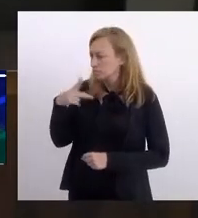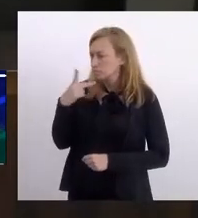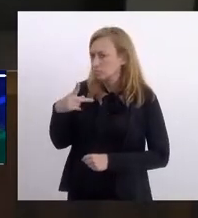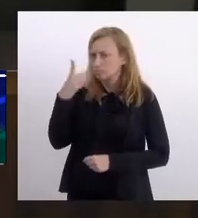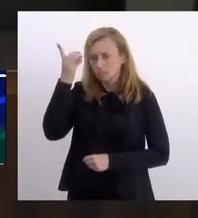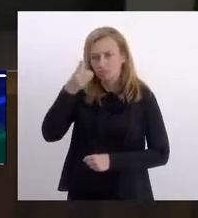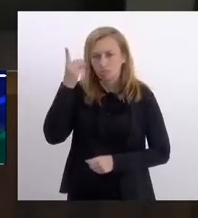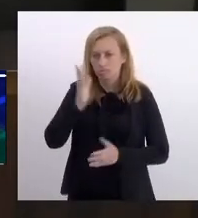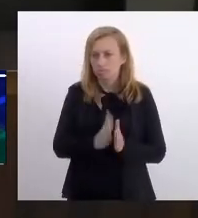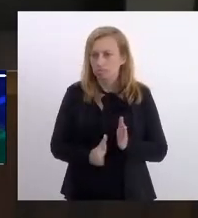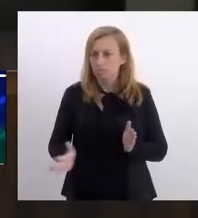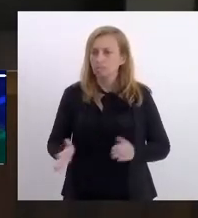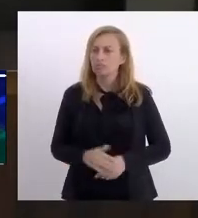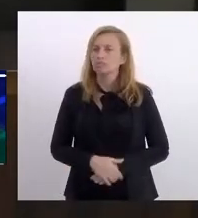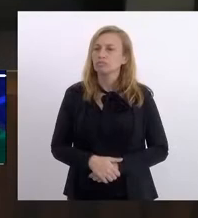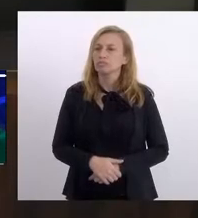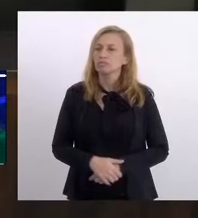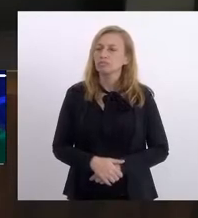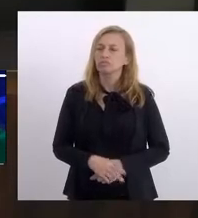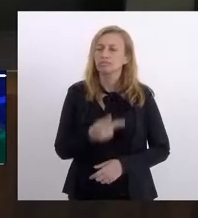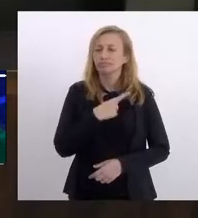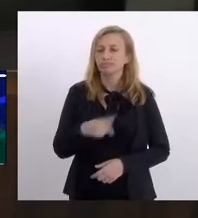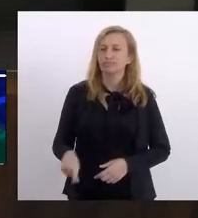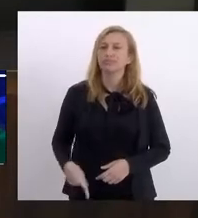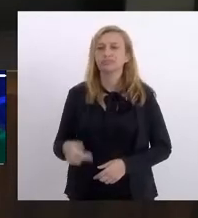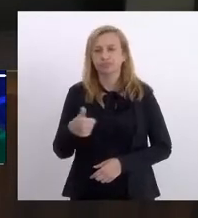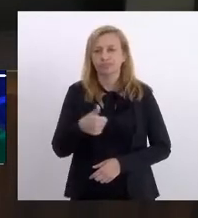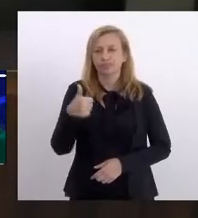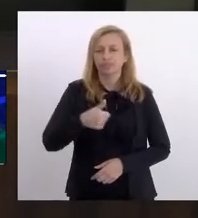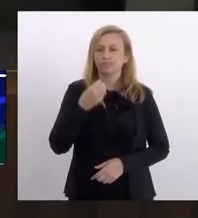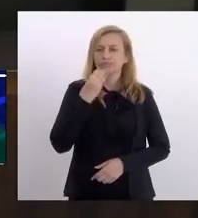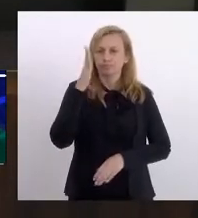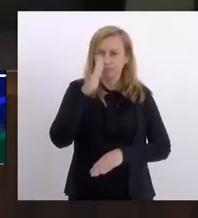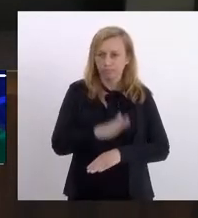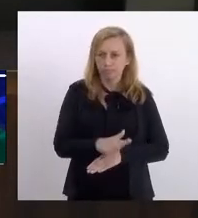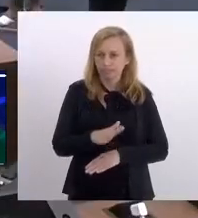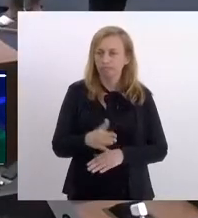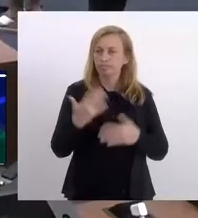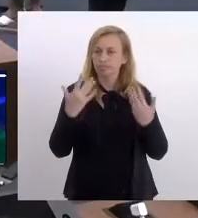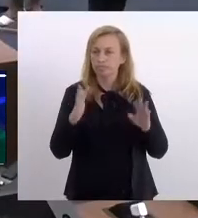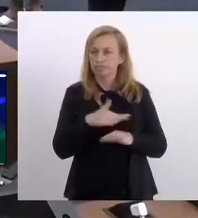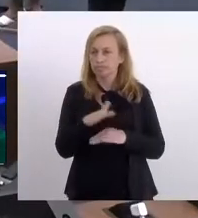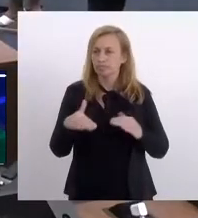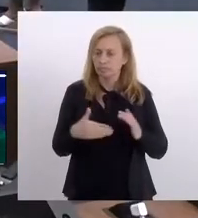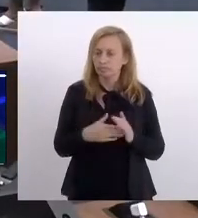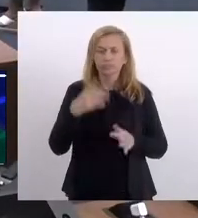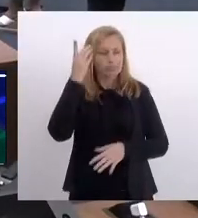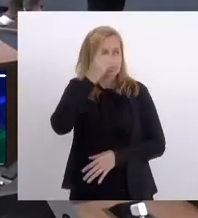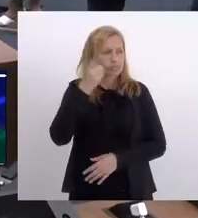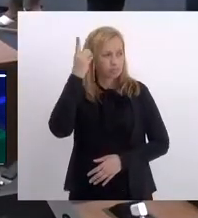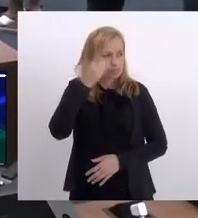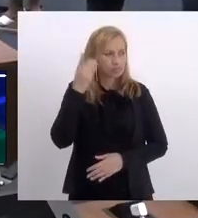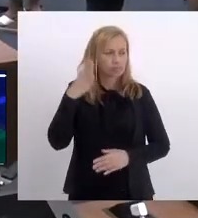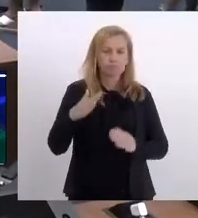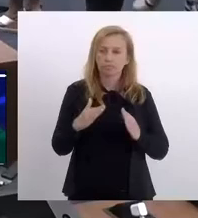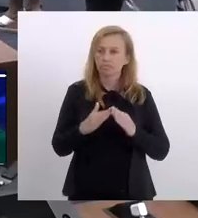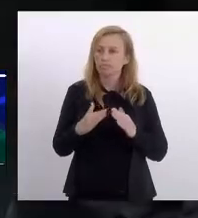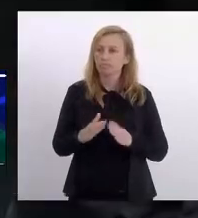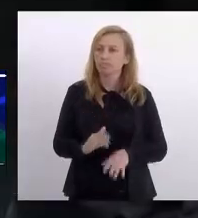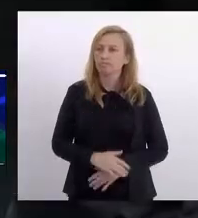ordem tem precedência. Então, presidente, primeiro, boa tarde, saudando todos os deputados e